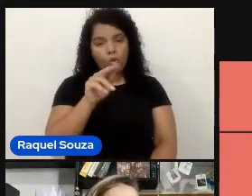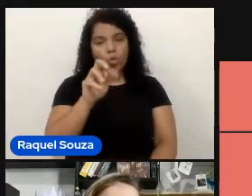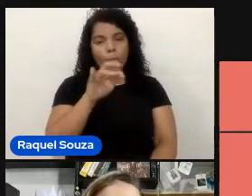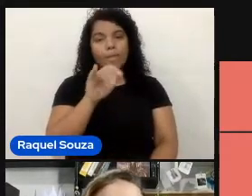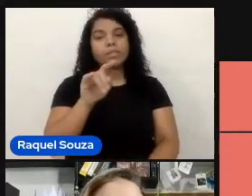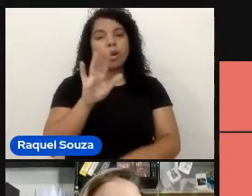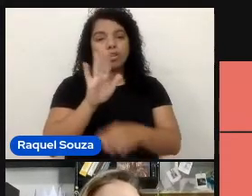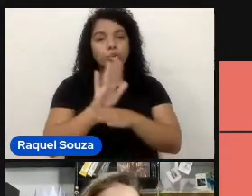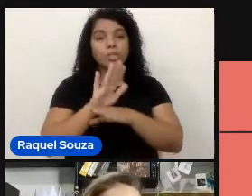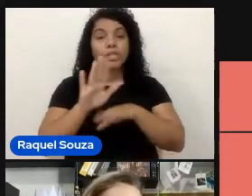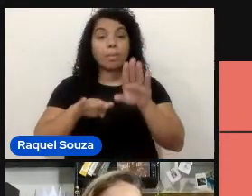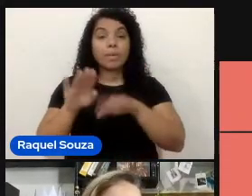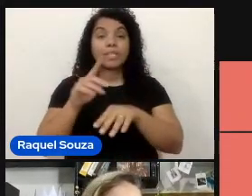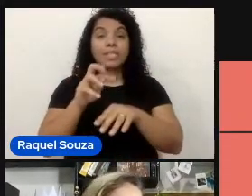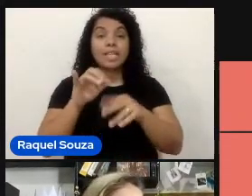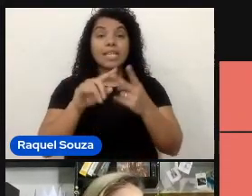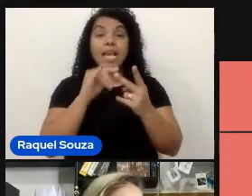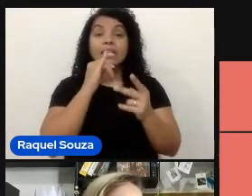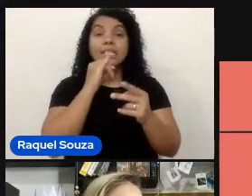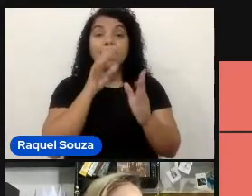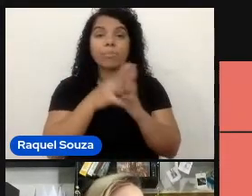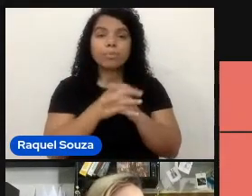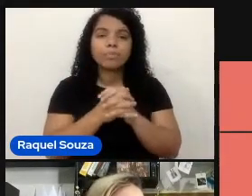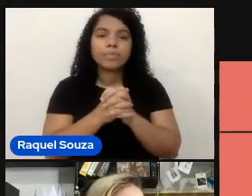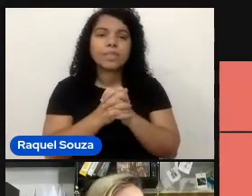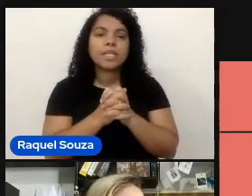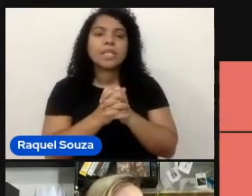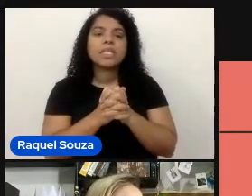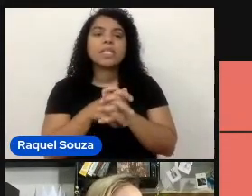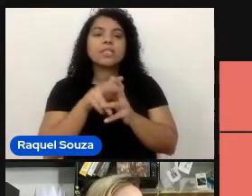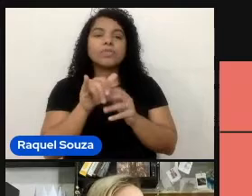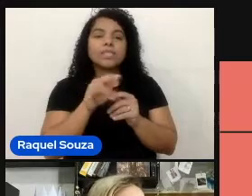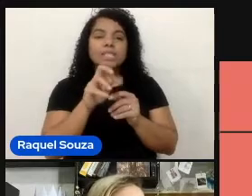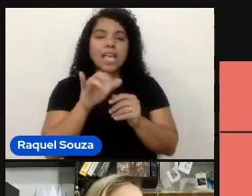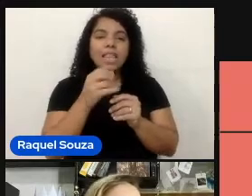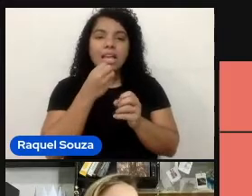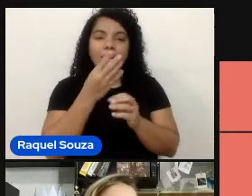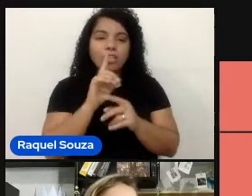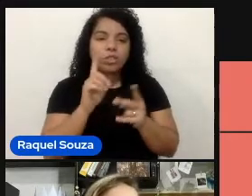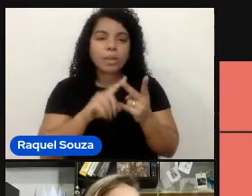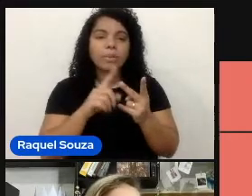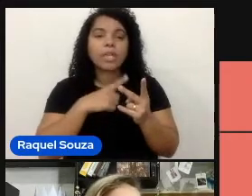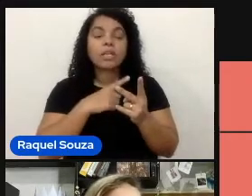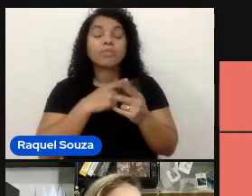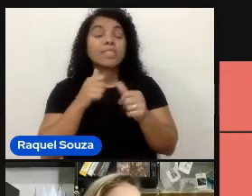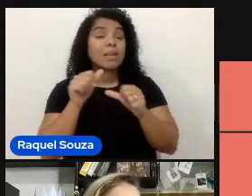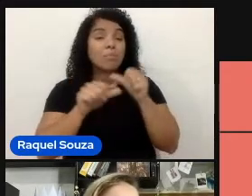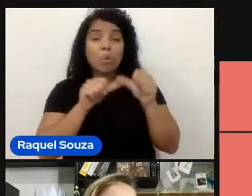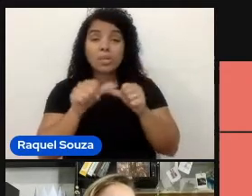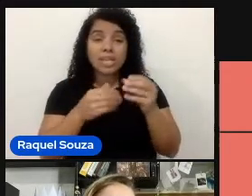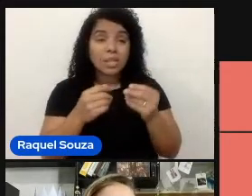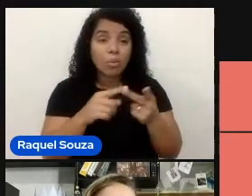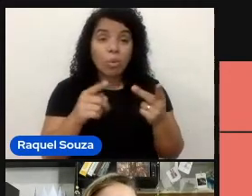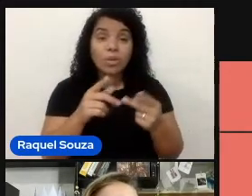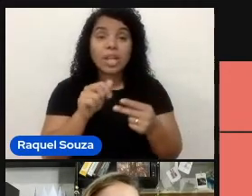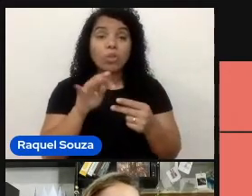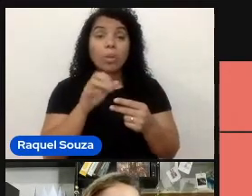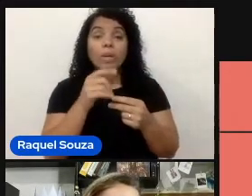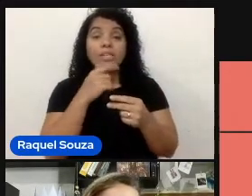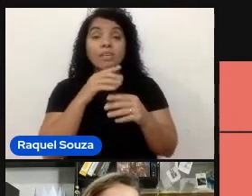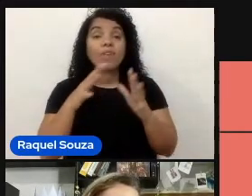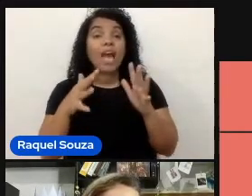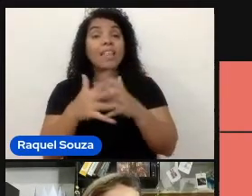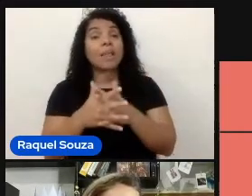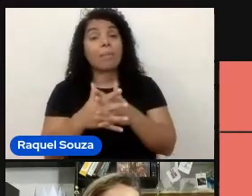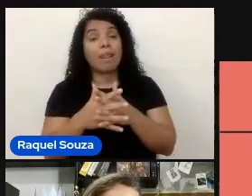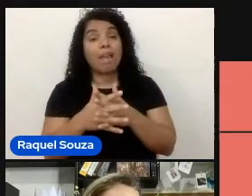dependendo do cenário. Se você está, por exemplo, num cenário onde o código não está maduro, onde você tem muita mudança, de fato, a automação ela vai muito mais atrapalhar do que